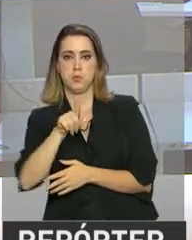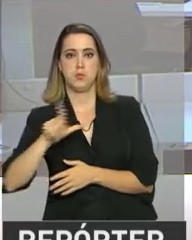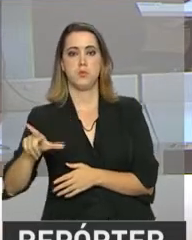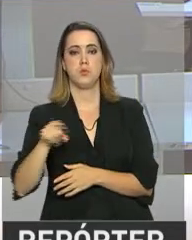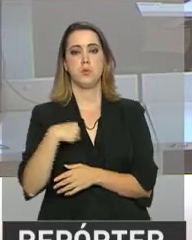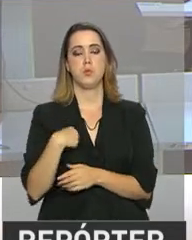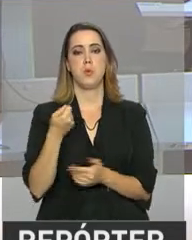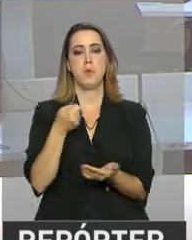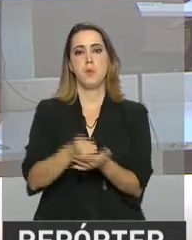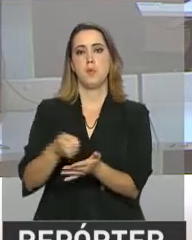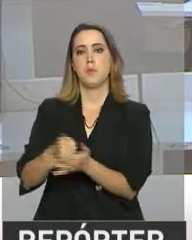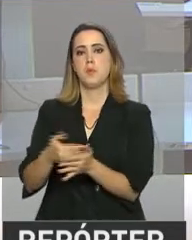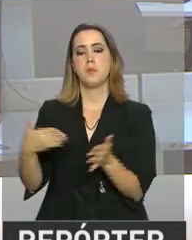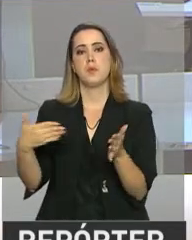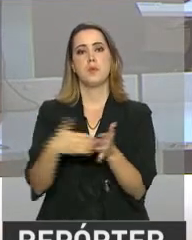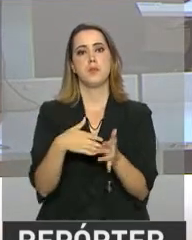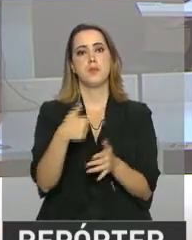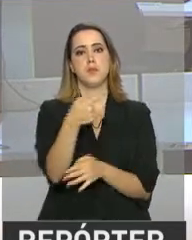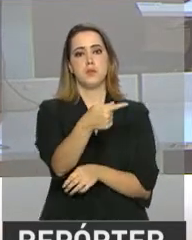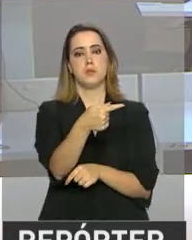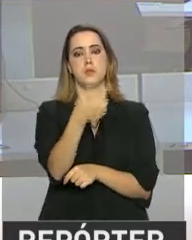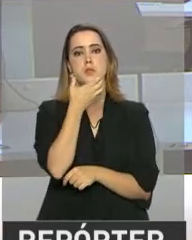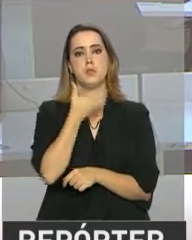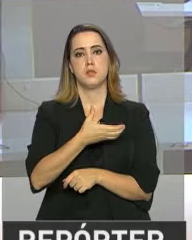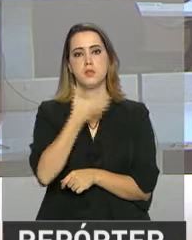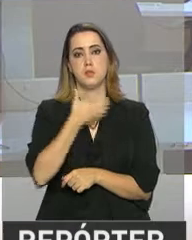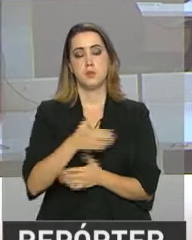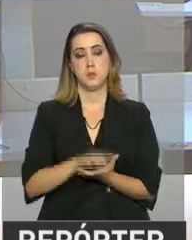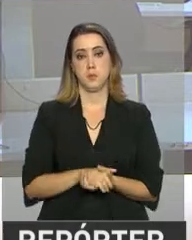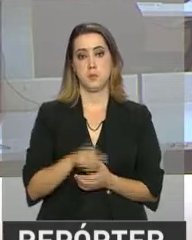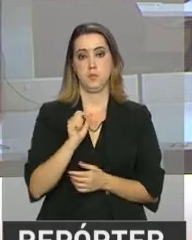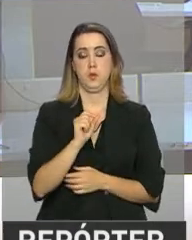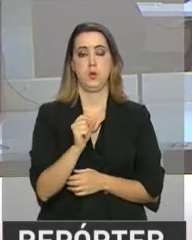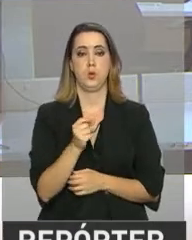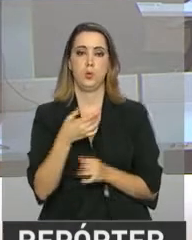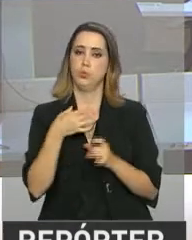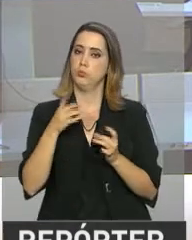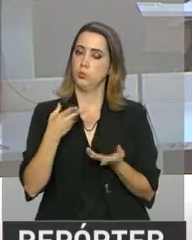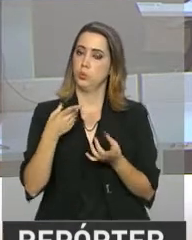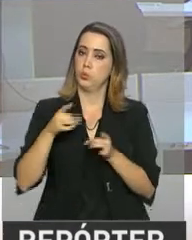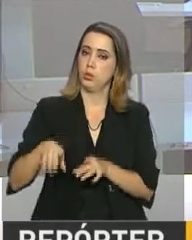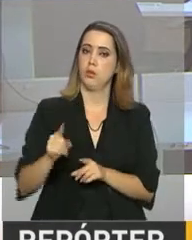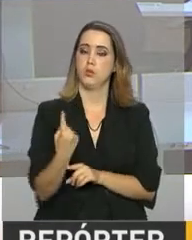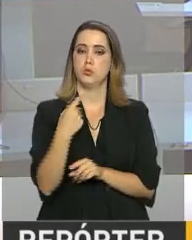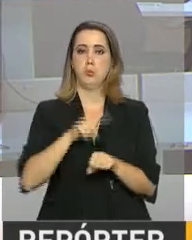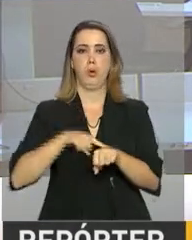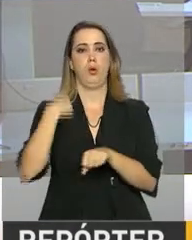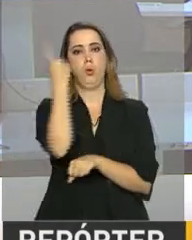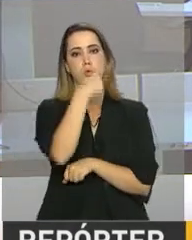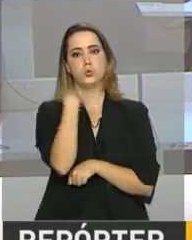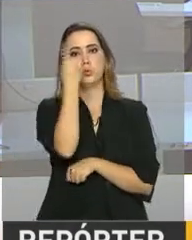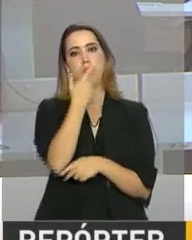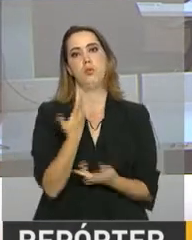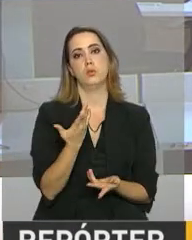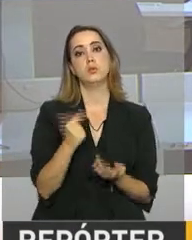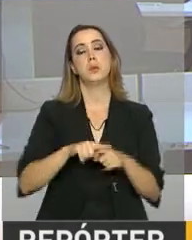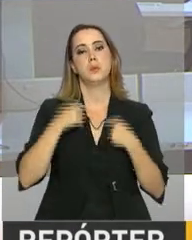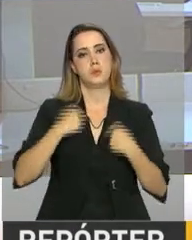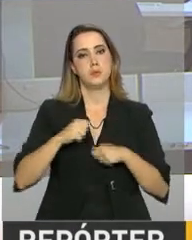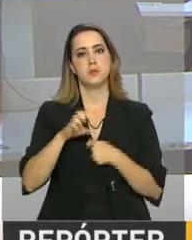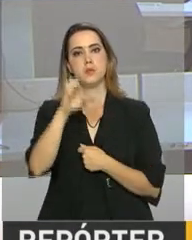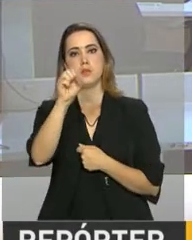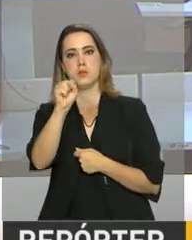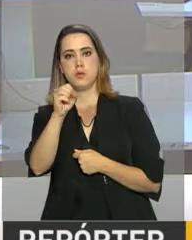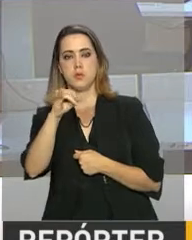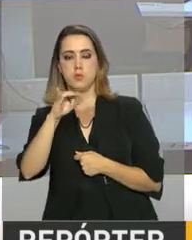de arrecadação até 7 de dezembro não esqueça essa data não deixa então para a última hora basta acessar a página do e social na